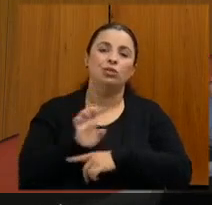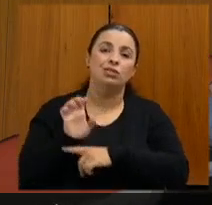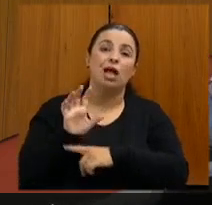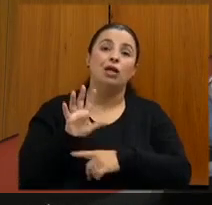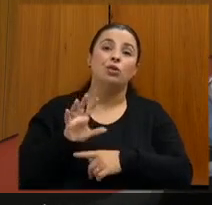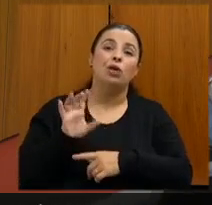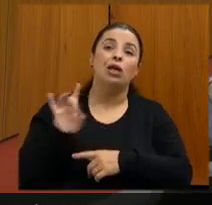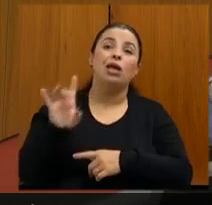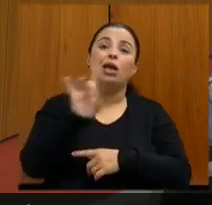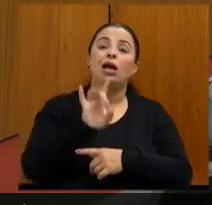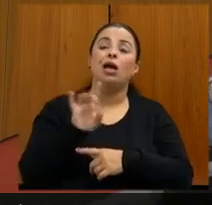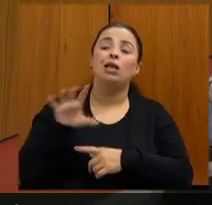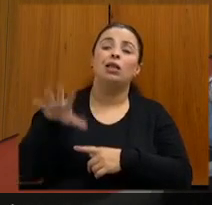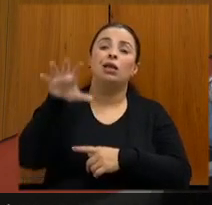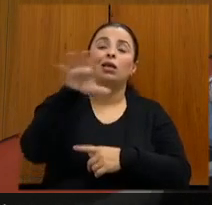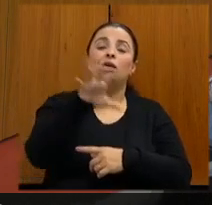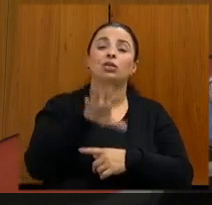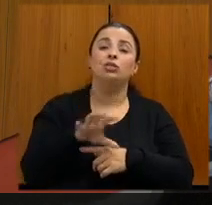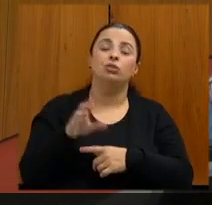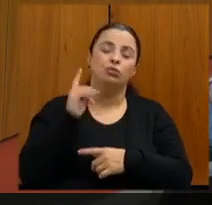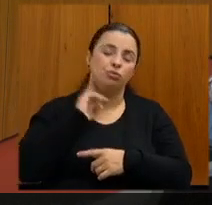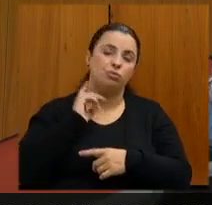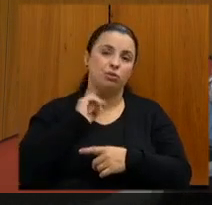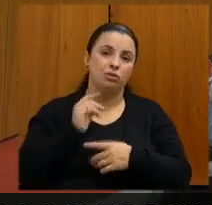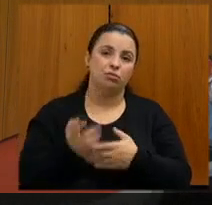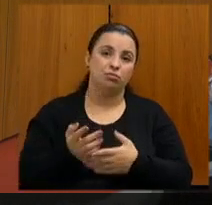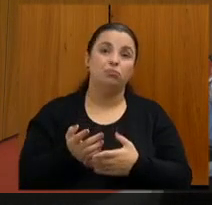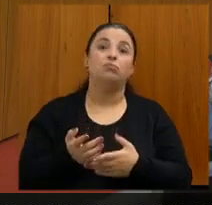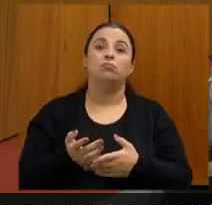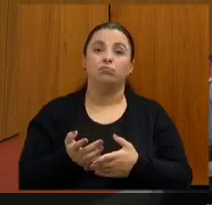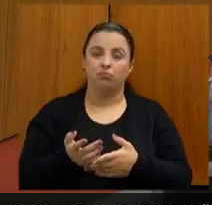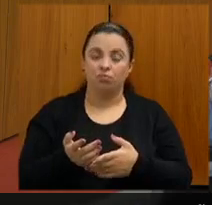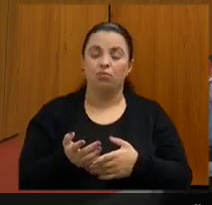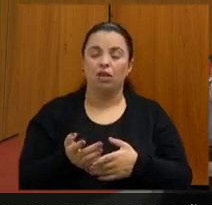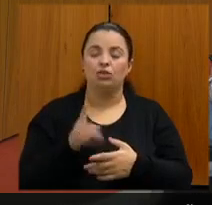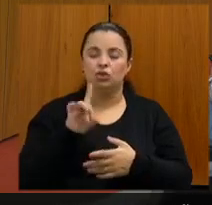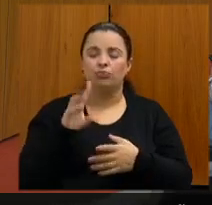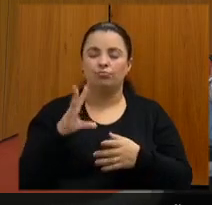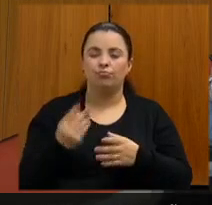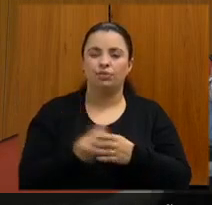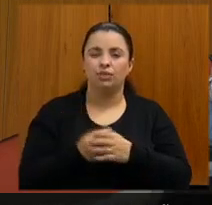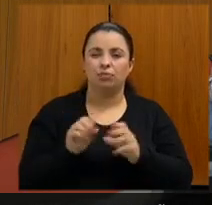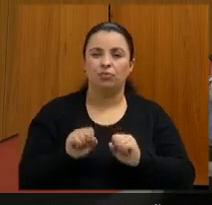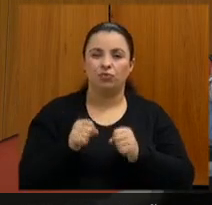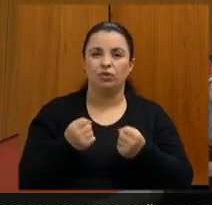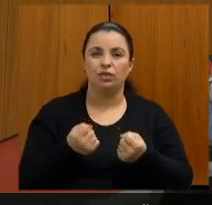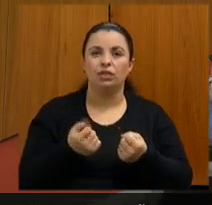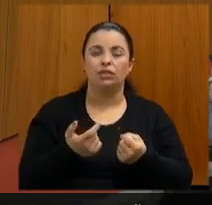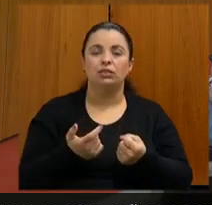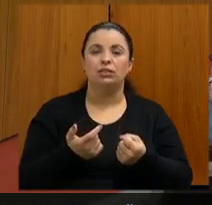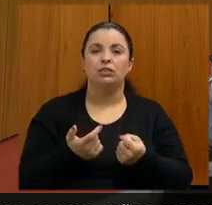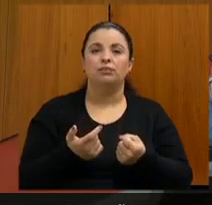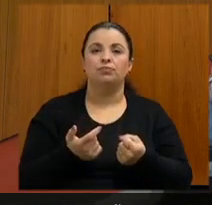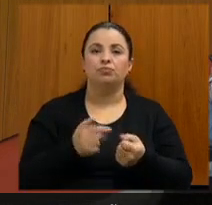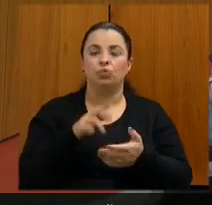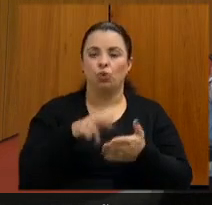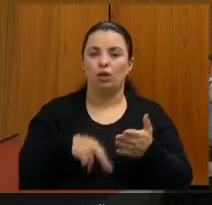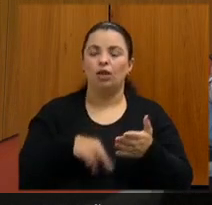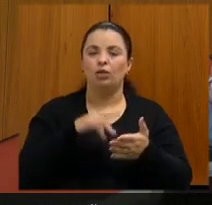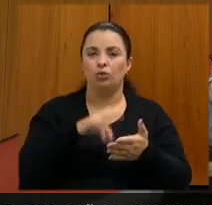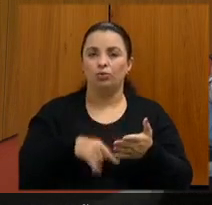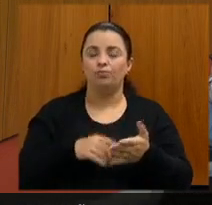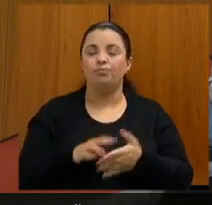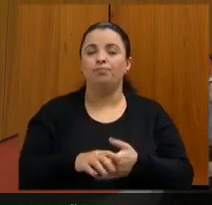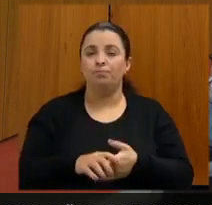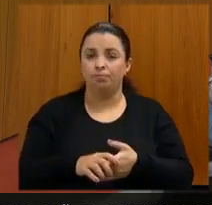Minas onde onde acontece Às violações direitinho só queria sentar e também fortalecer para quieto lá e pedir